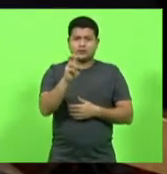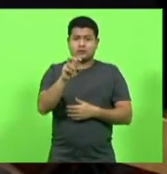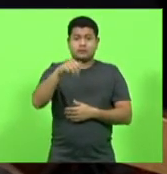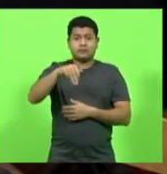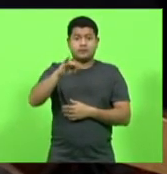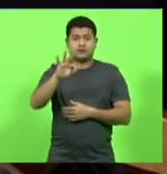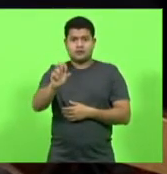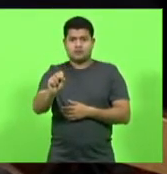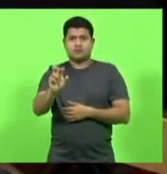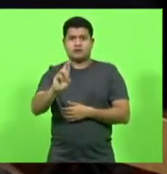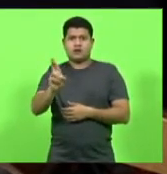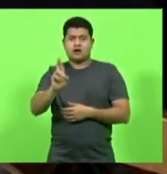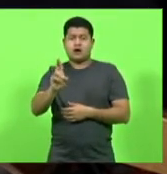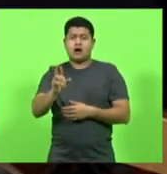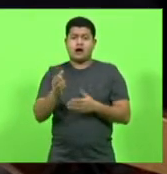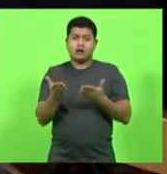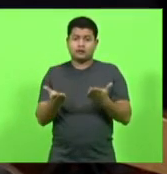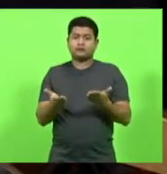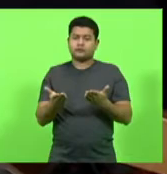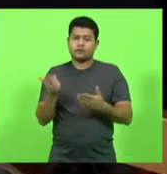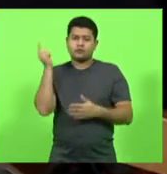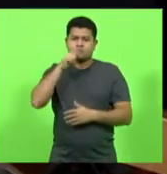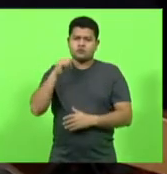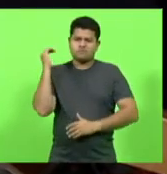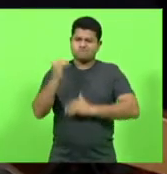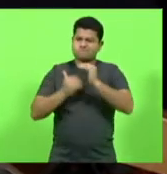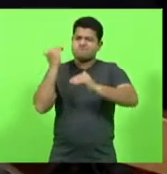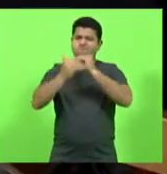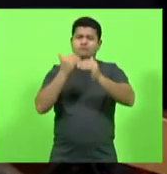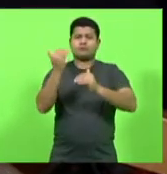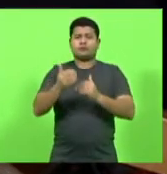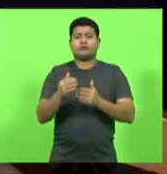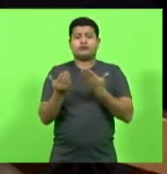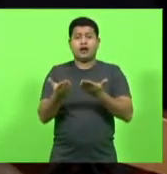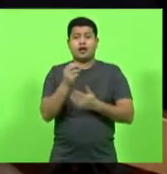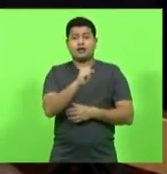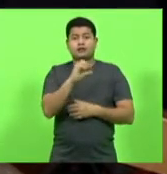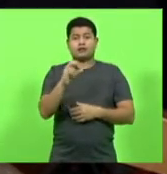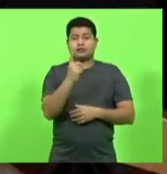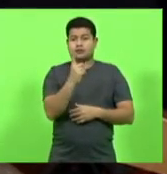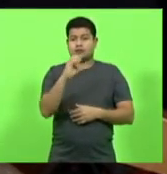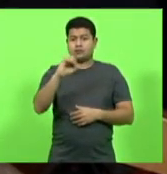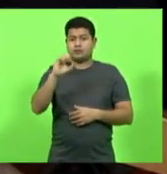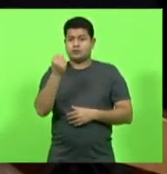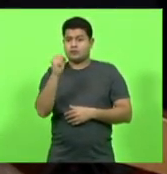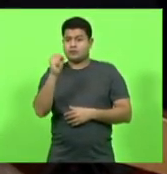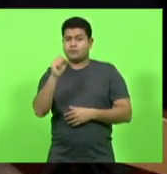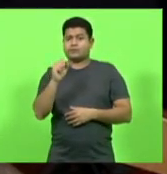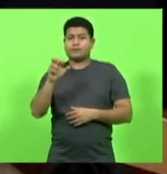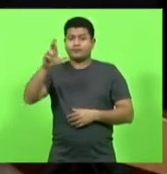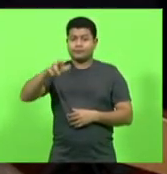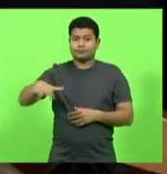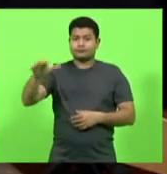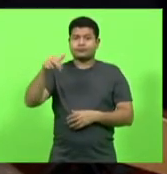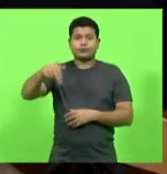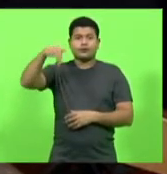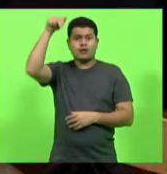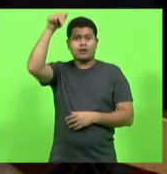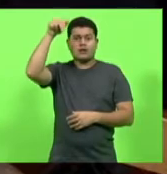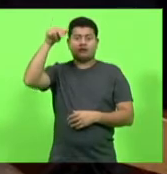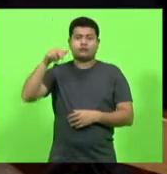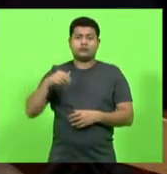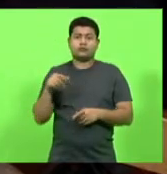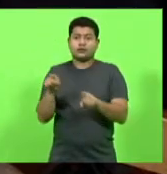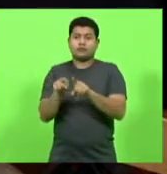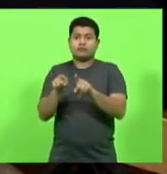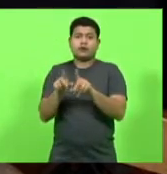reais, irá levar lá o desenvolvimento. A SC-108, lá na região norte, em breve no sul,